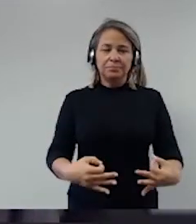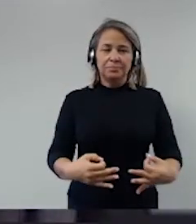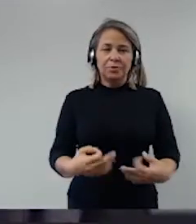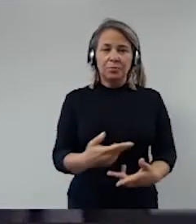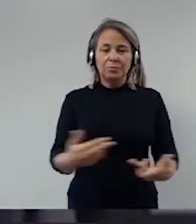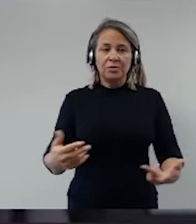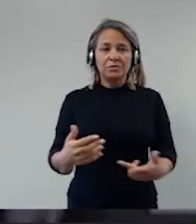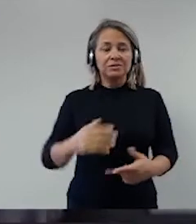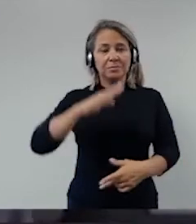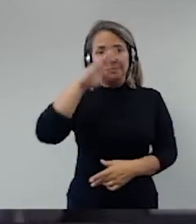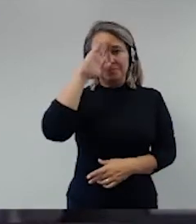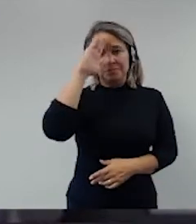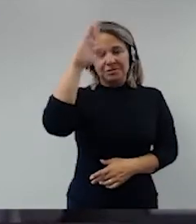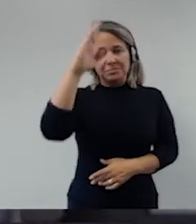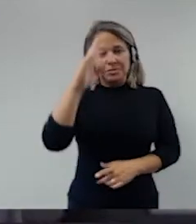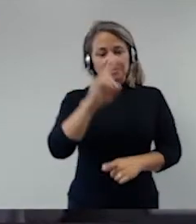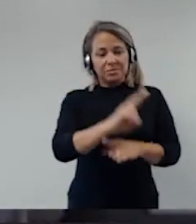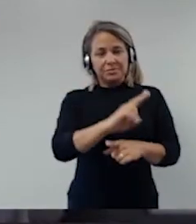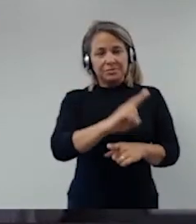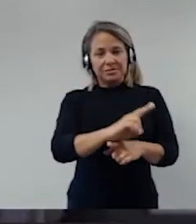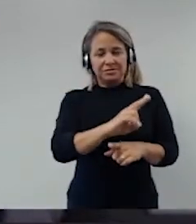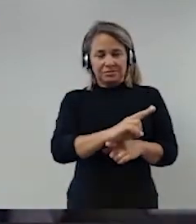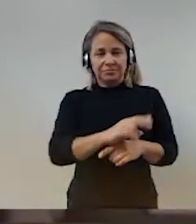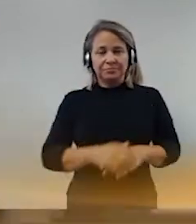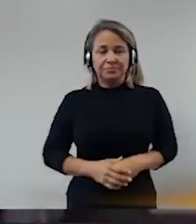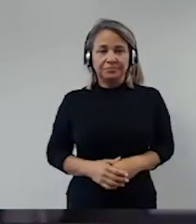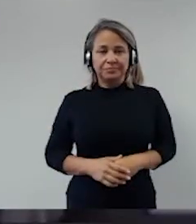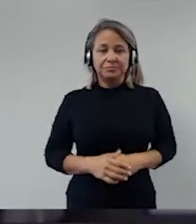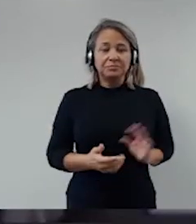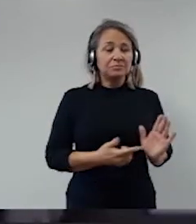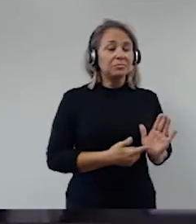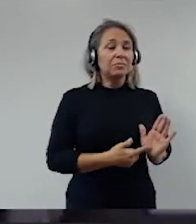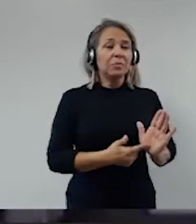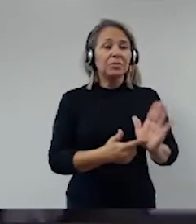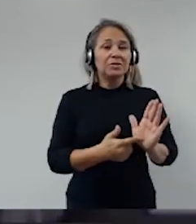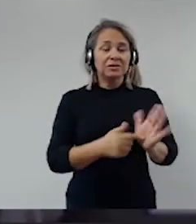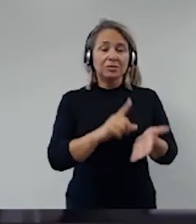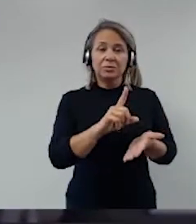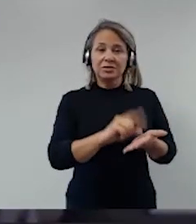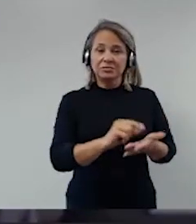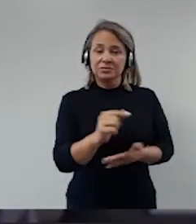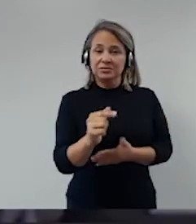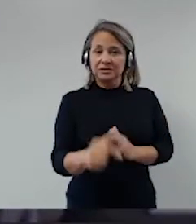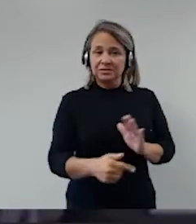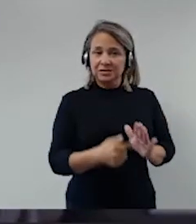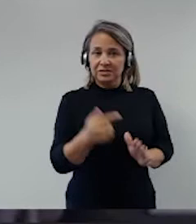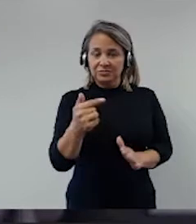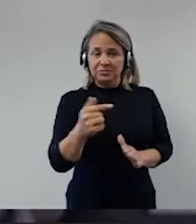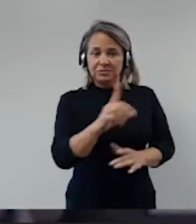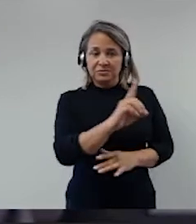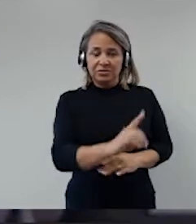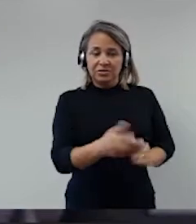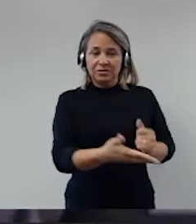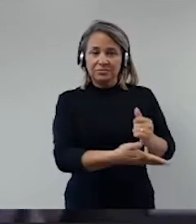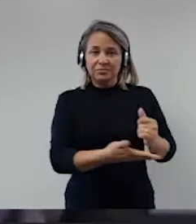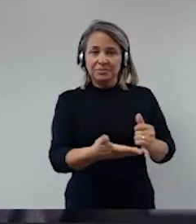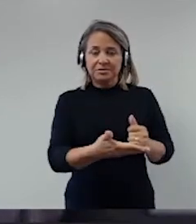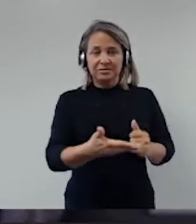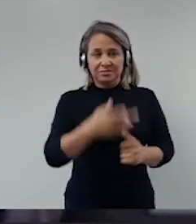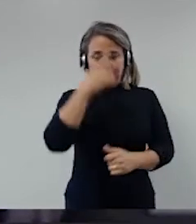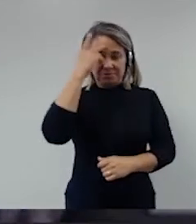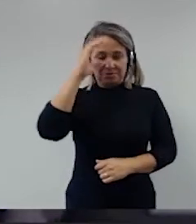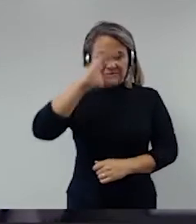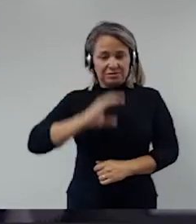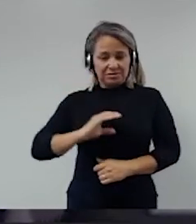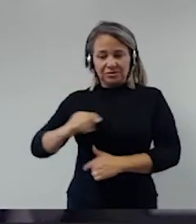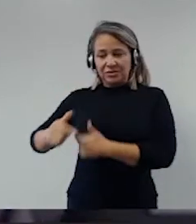fator principal dessa proteção. Então, ele traz, no artigo 7º, um direito fundamental do cidadão